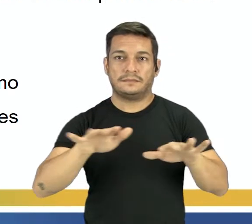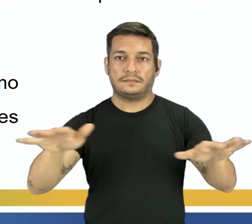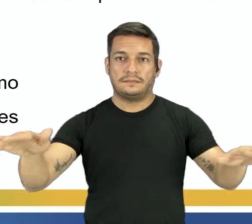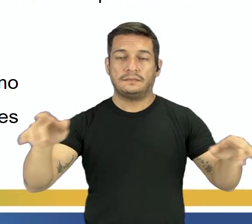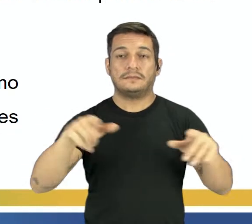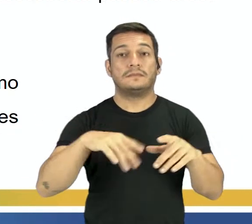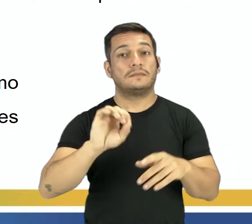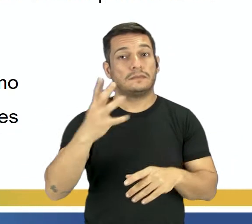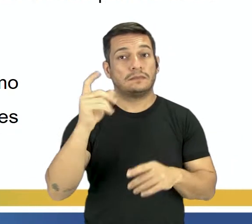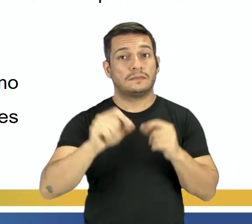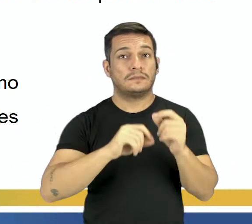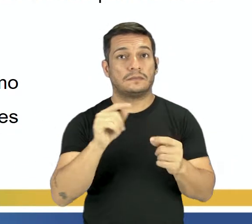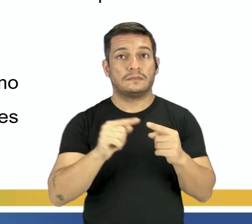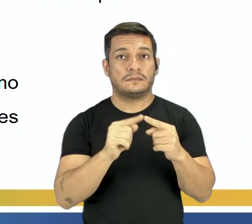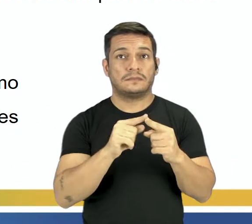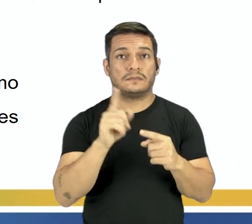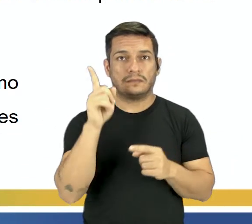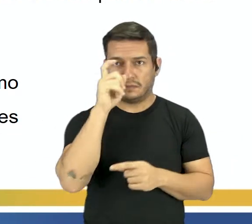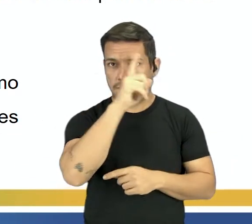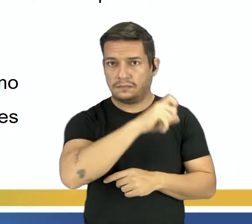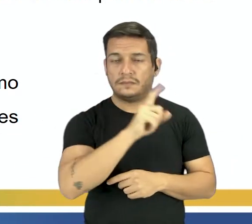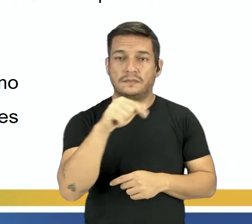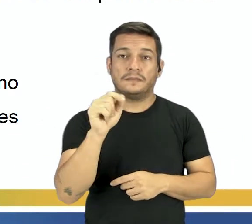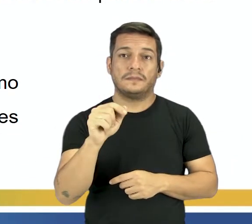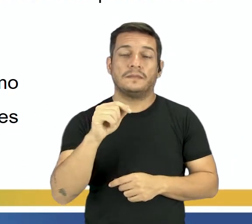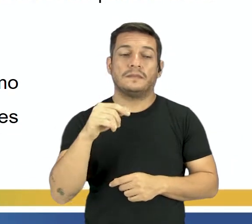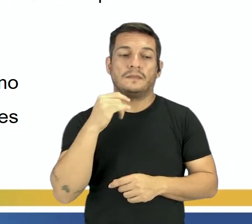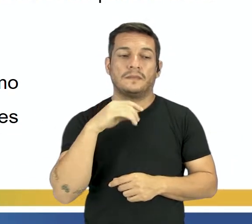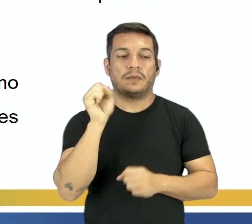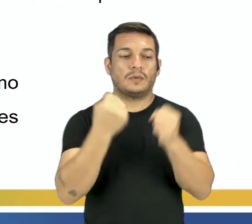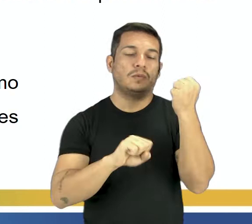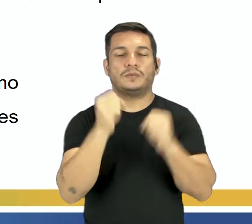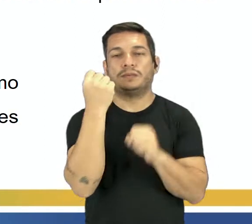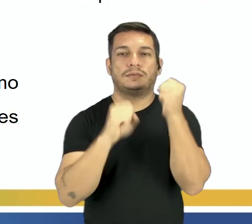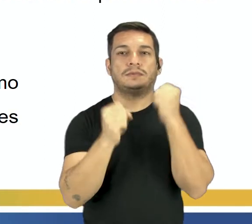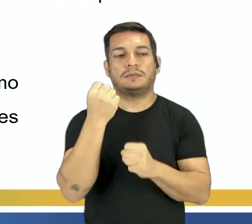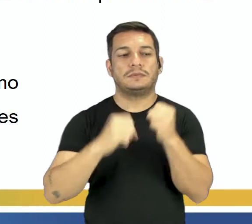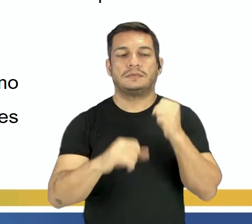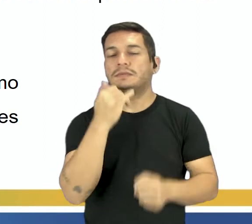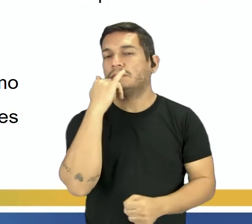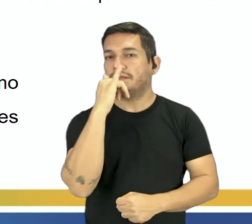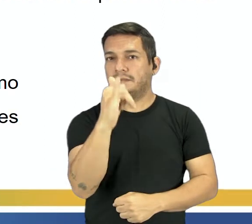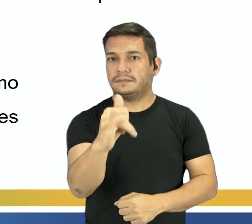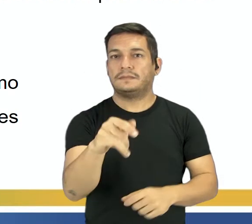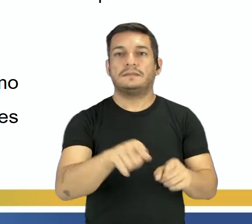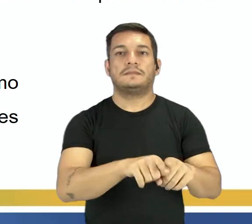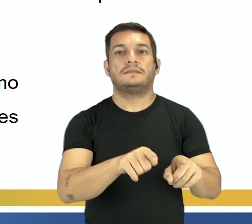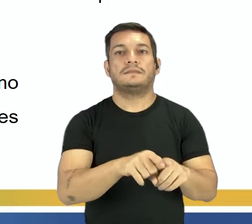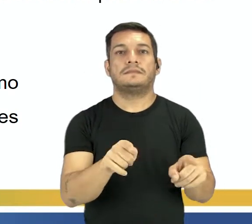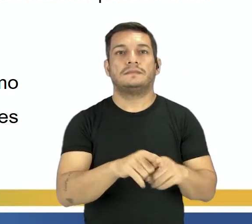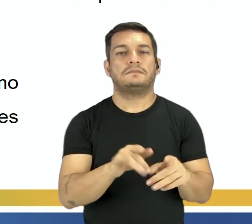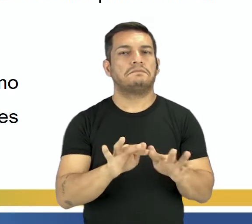geração ocorre em instalações complexas, como é o caso das usinas de energia elétrica, e até em